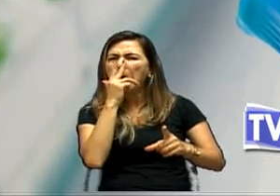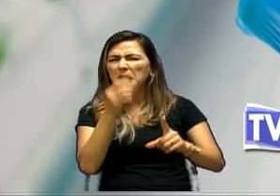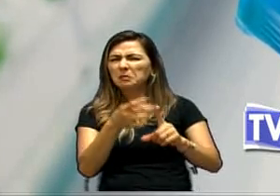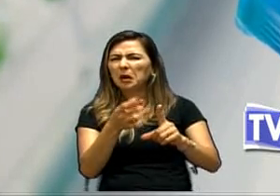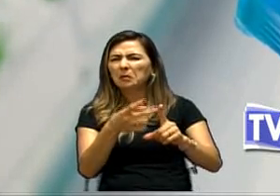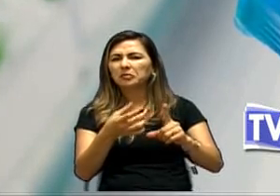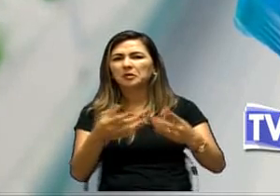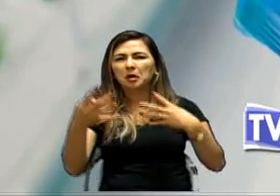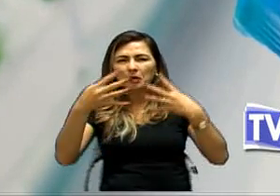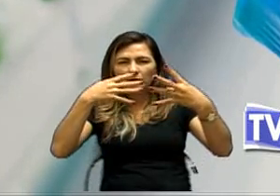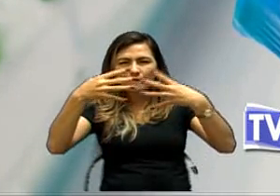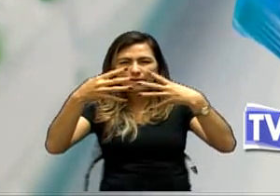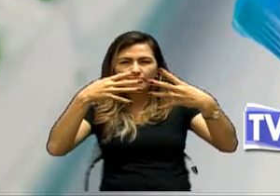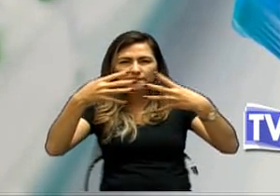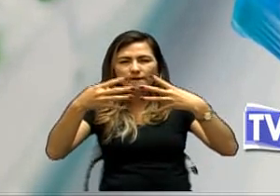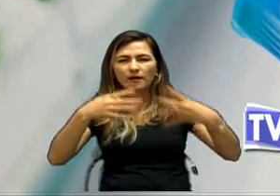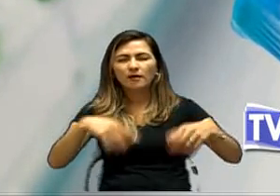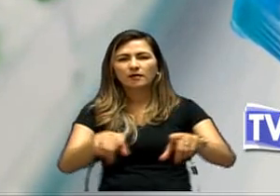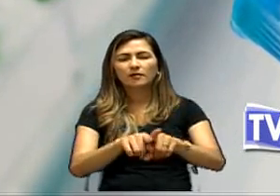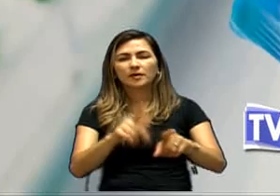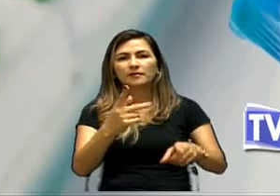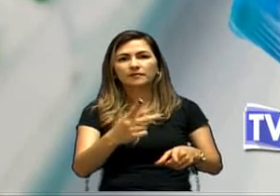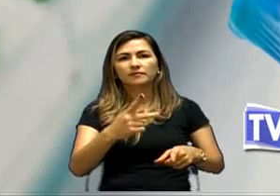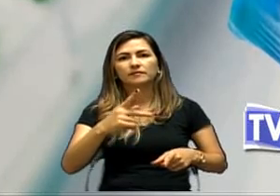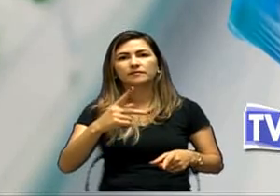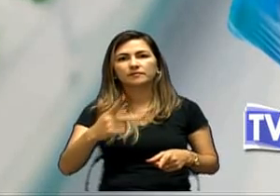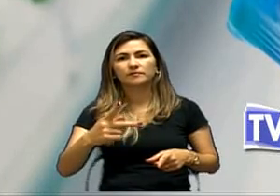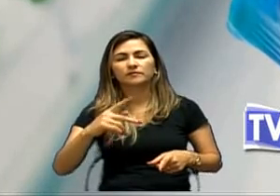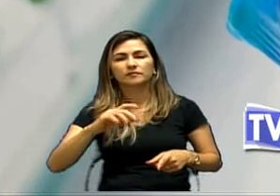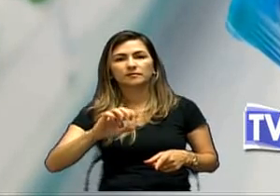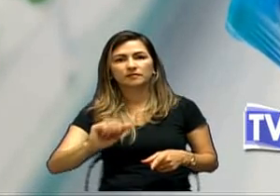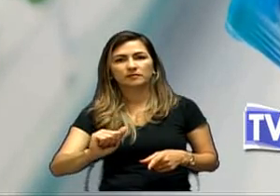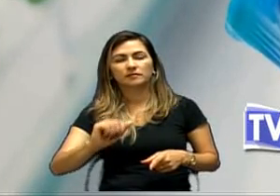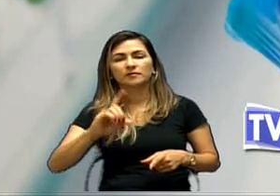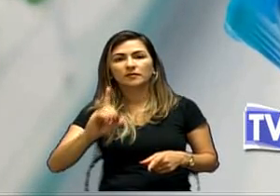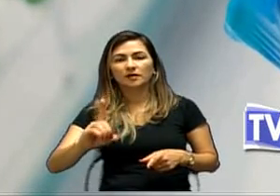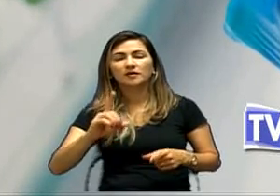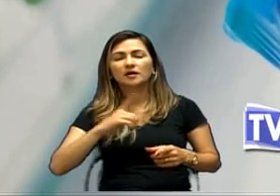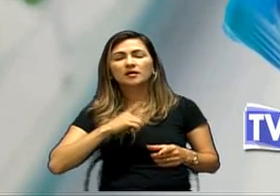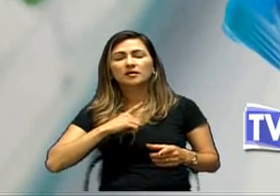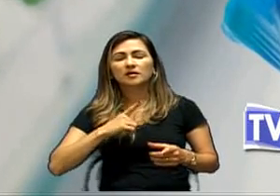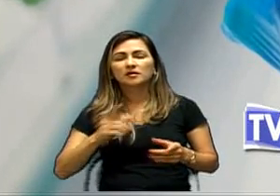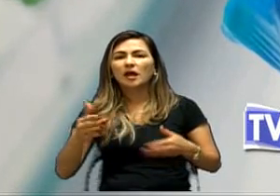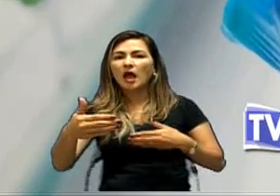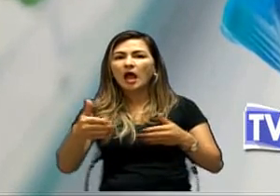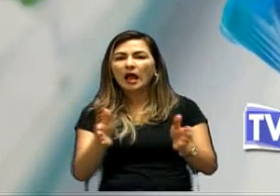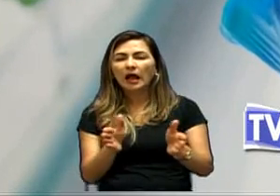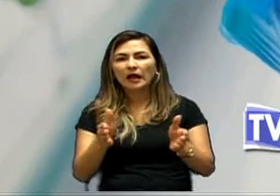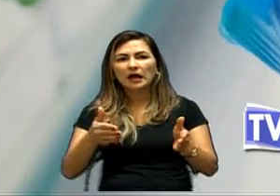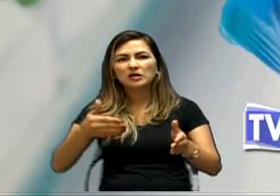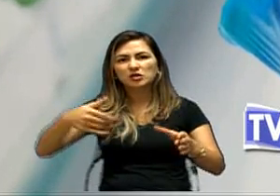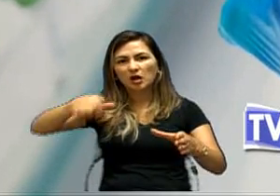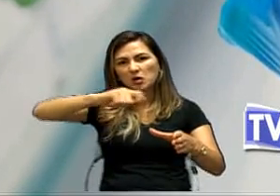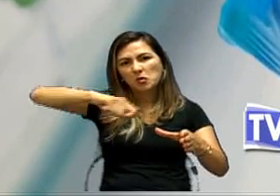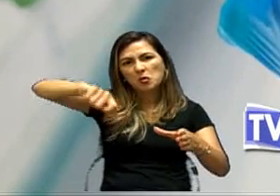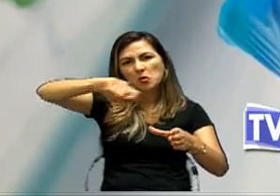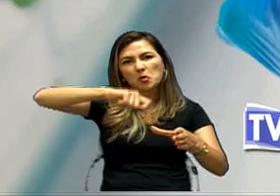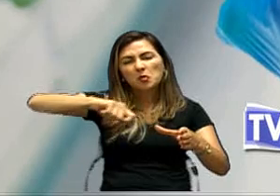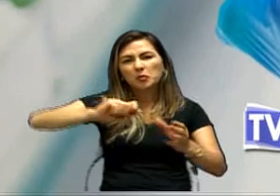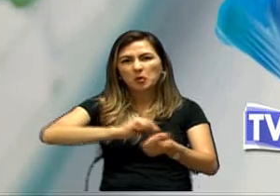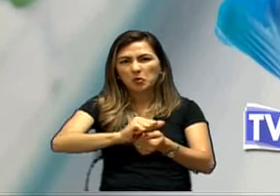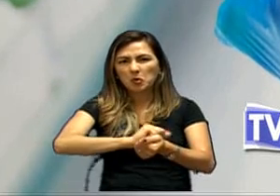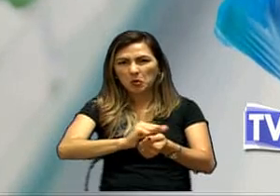PEAD, polietileno de alta densidade. Está presente em embalagens de detergente e de óleos automotivos, sacolas